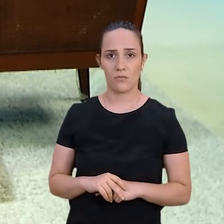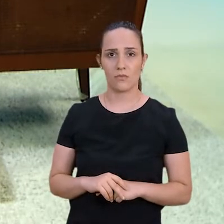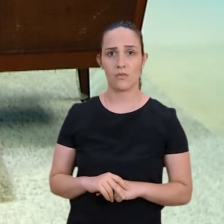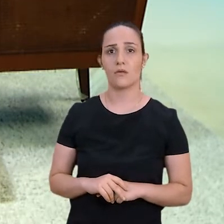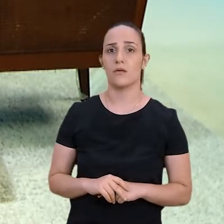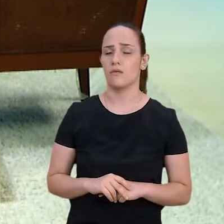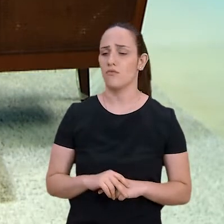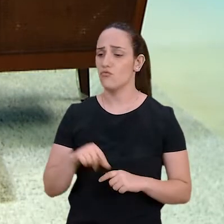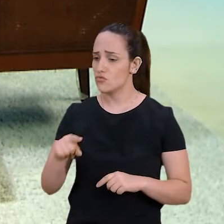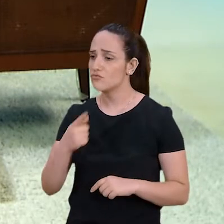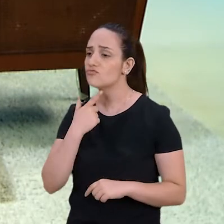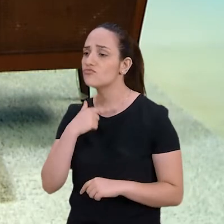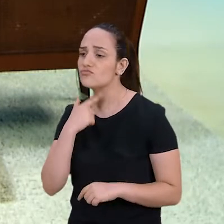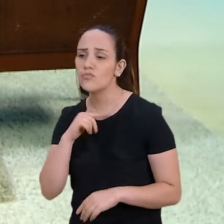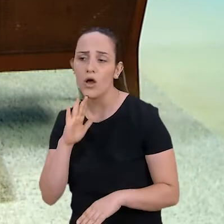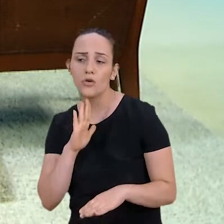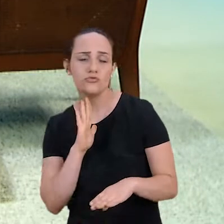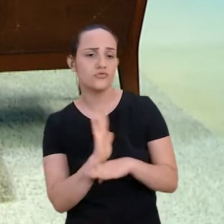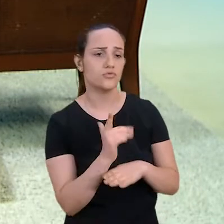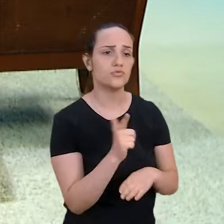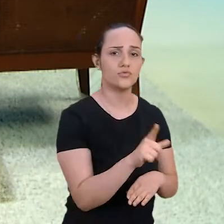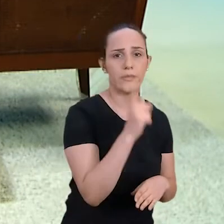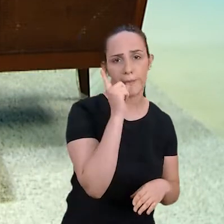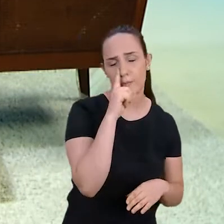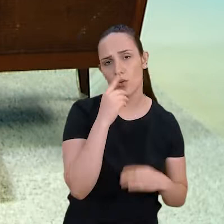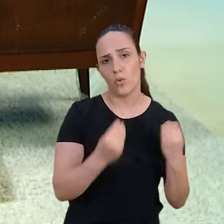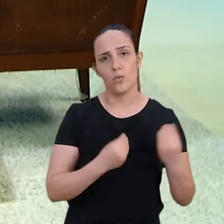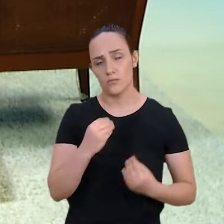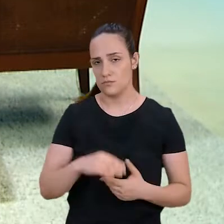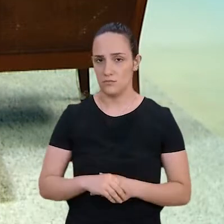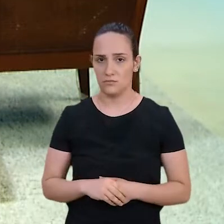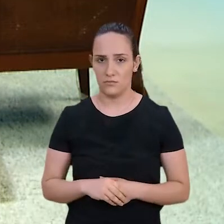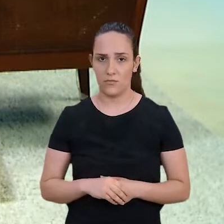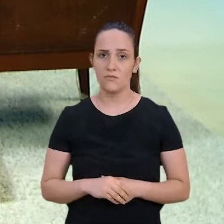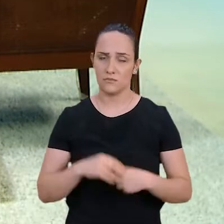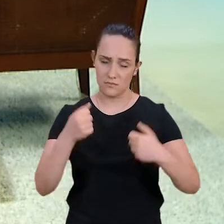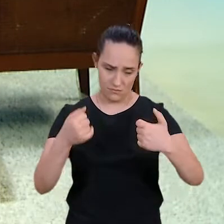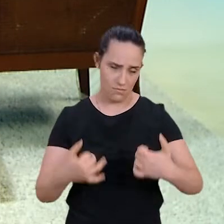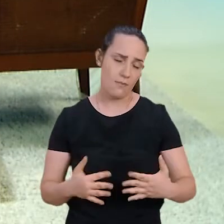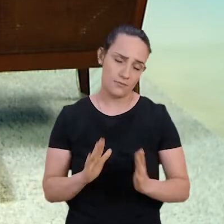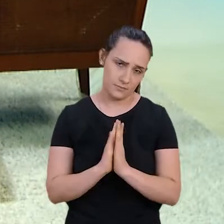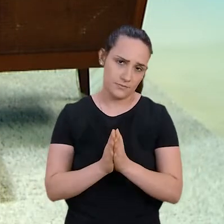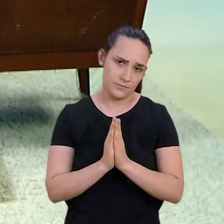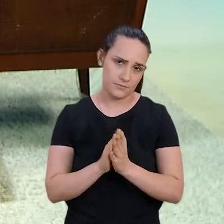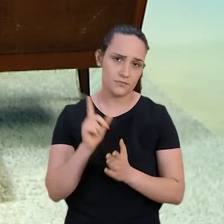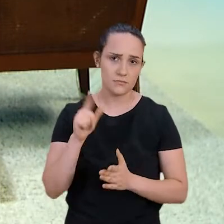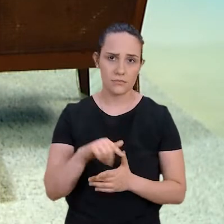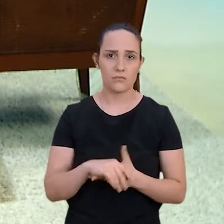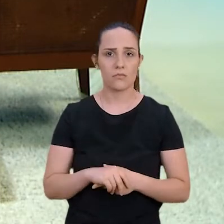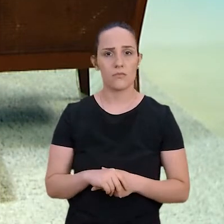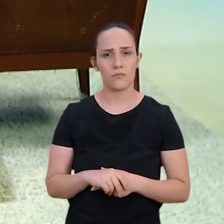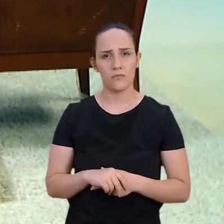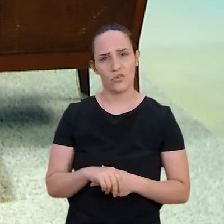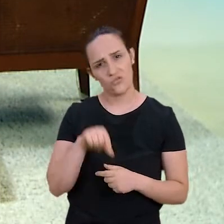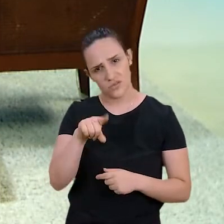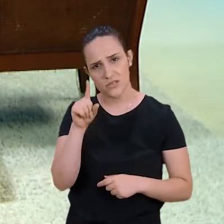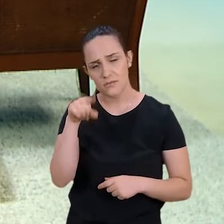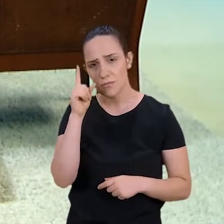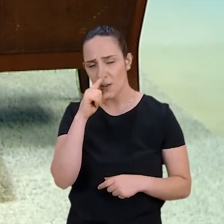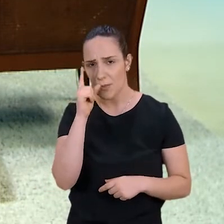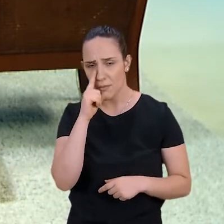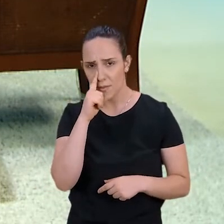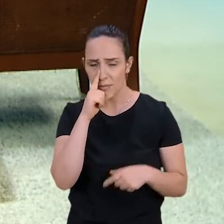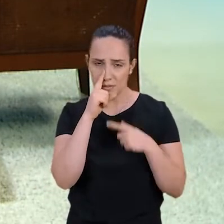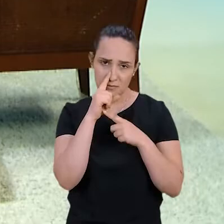outras mães? Conta um pouquinho a sua história para a gente em relação até você como mãe, né, de